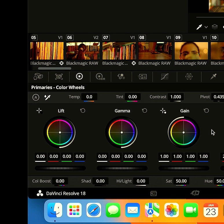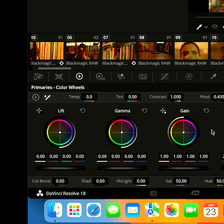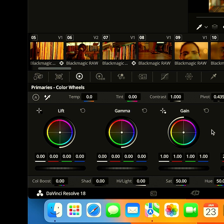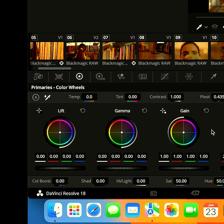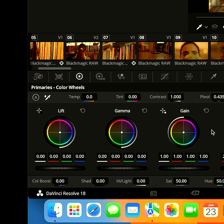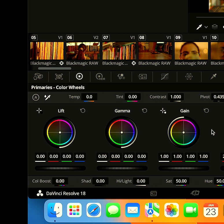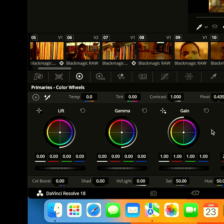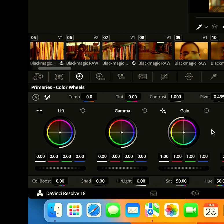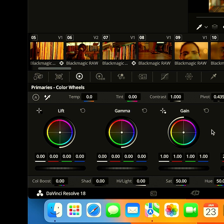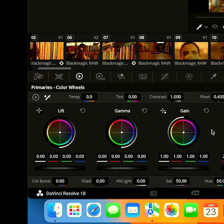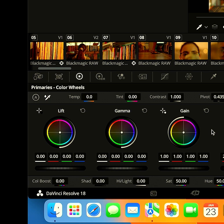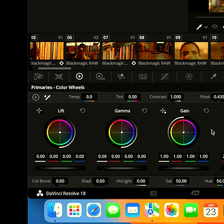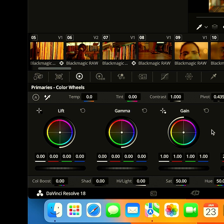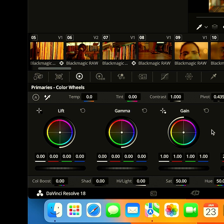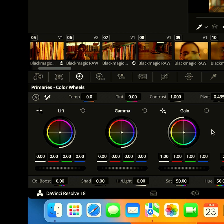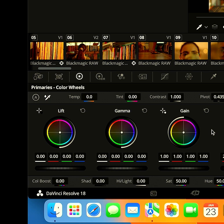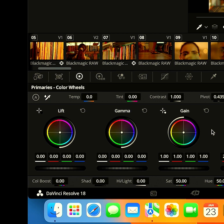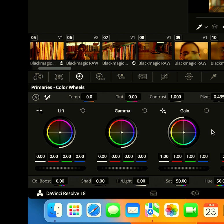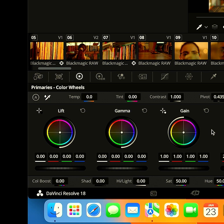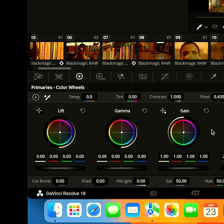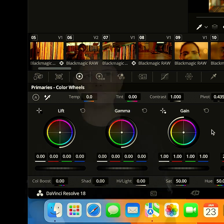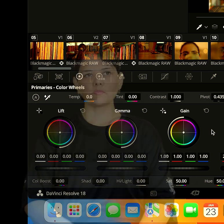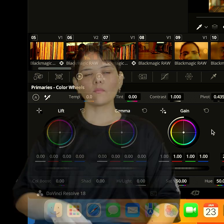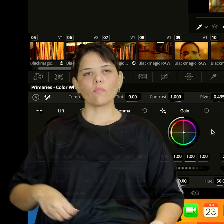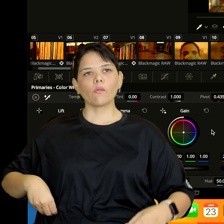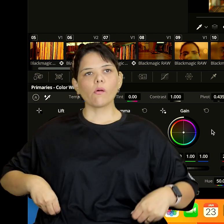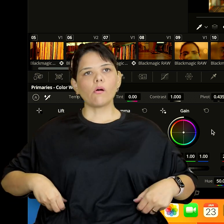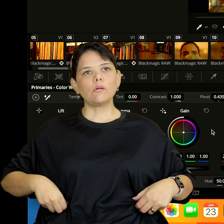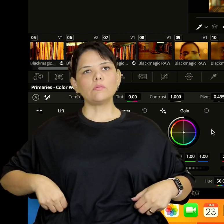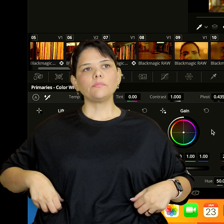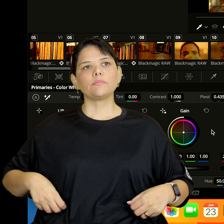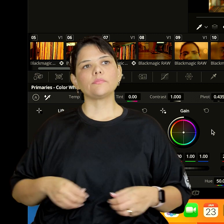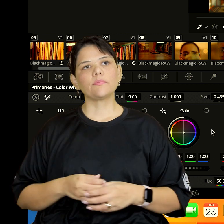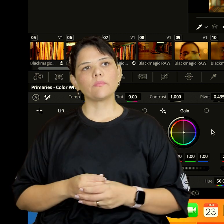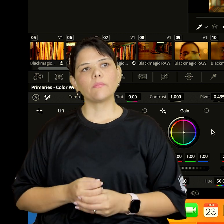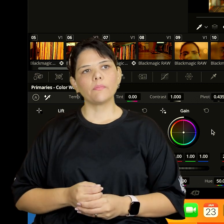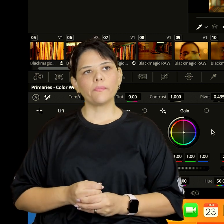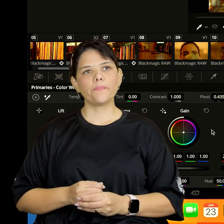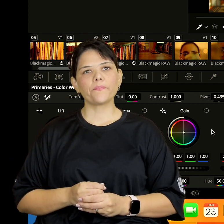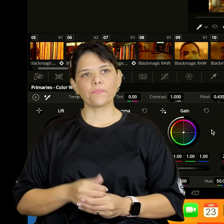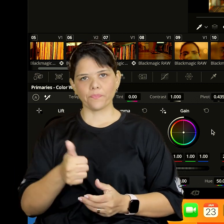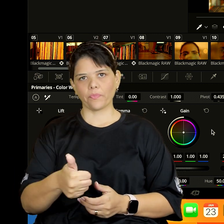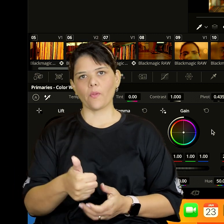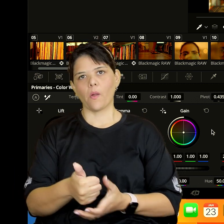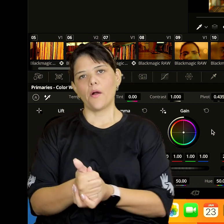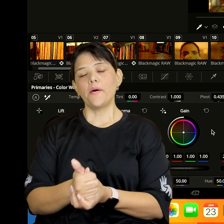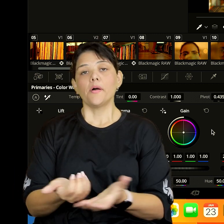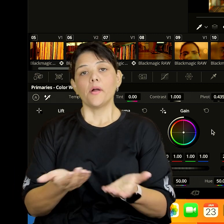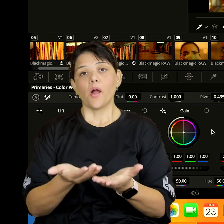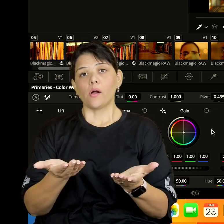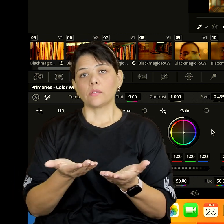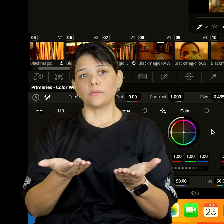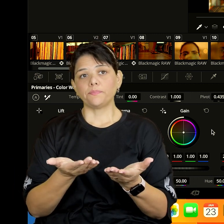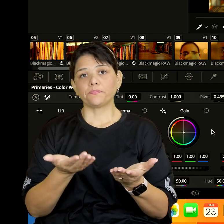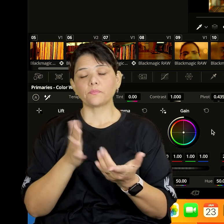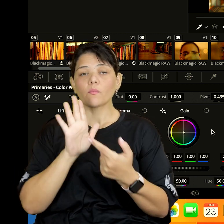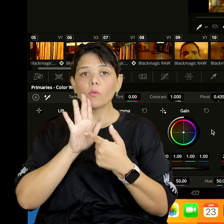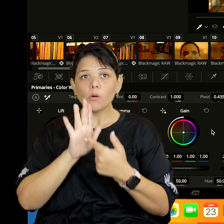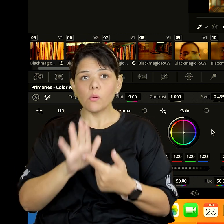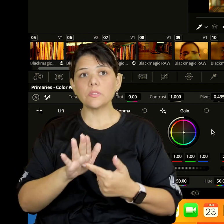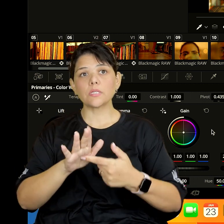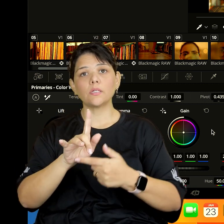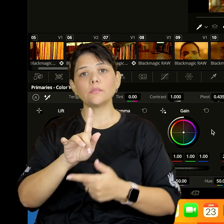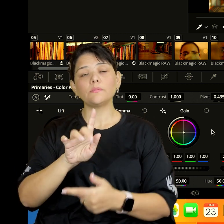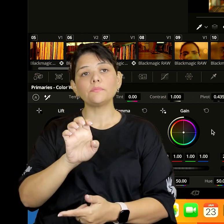colorir, porque dá para fazer um curso só sobre colorização, tranquilo? Aqui eu vou dar um espectro geral para